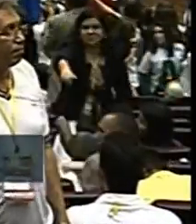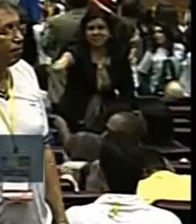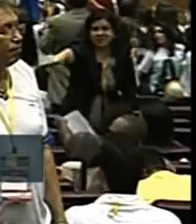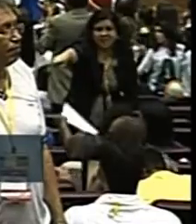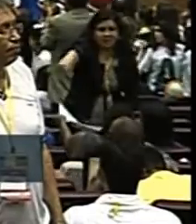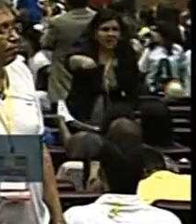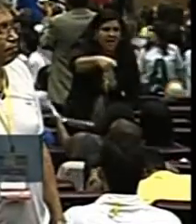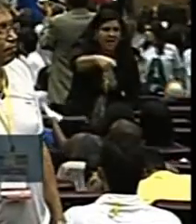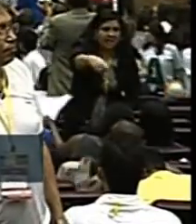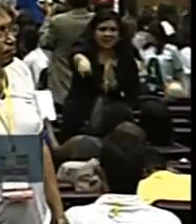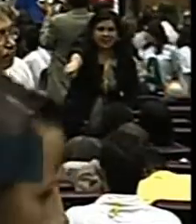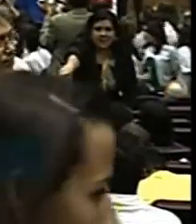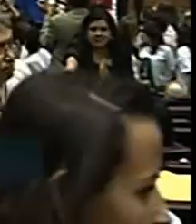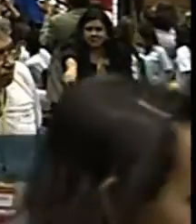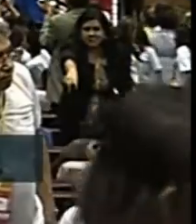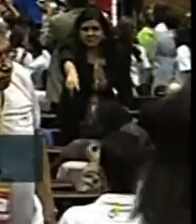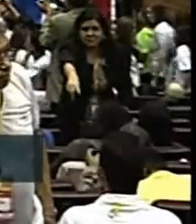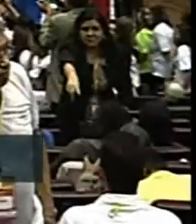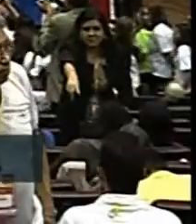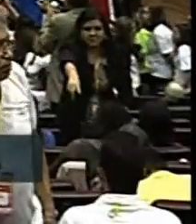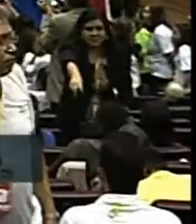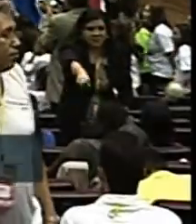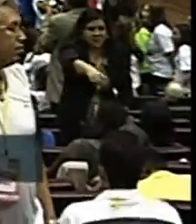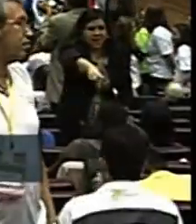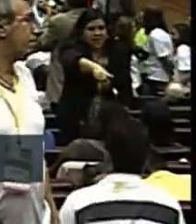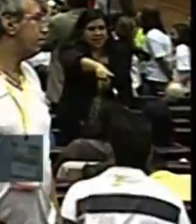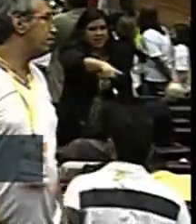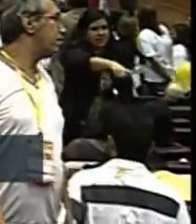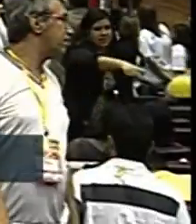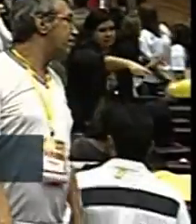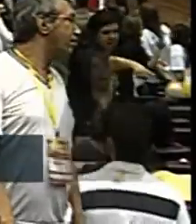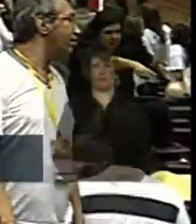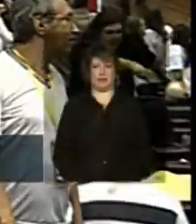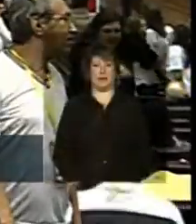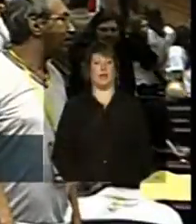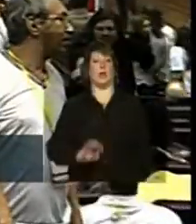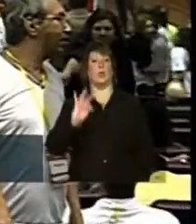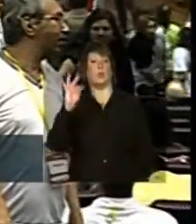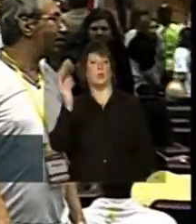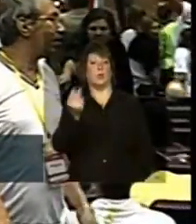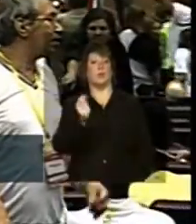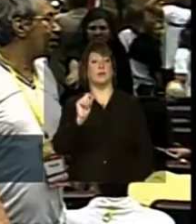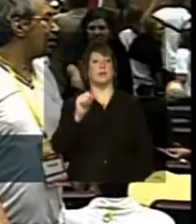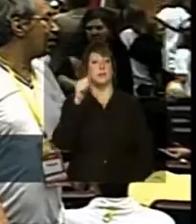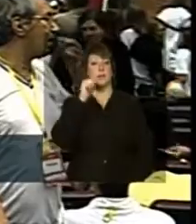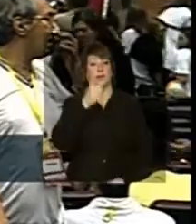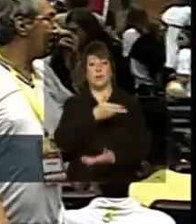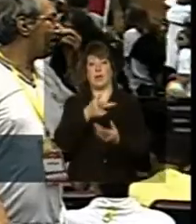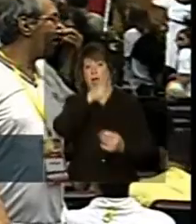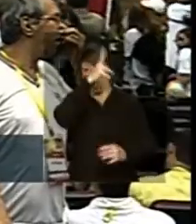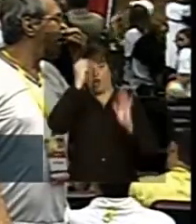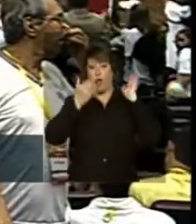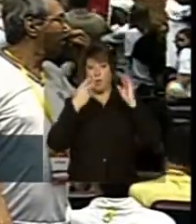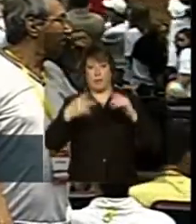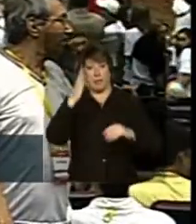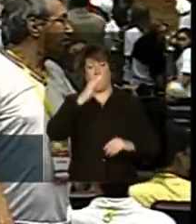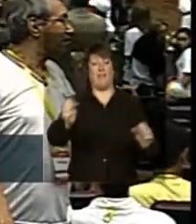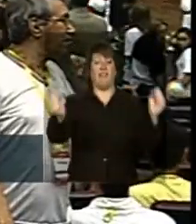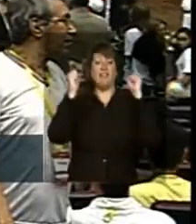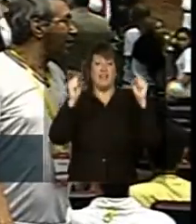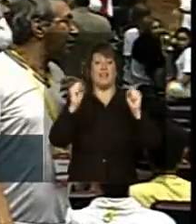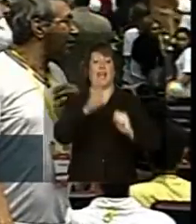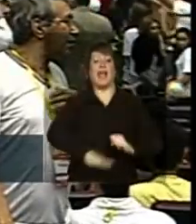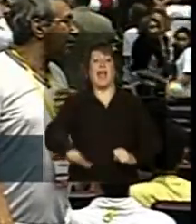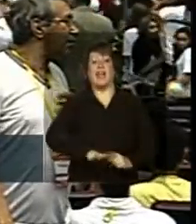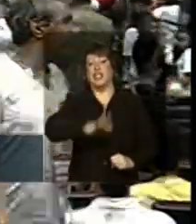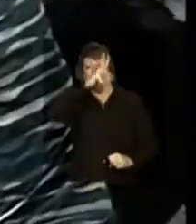Olha as meninas indígenas do Brasil, as comunidades indígenas brasileiras. Viva as crianças